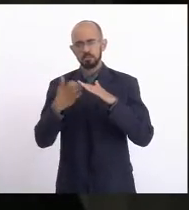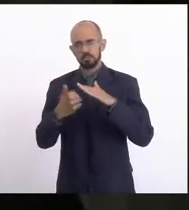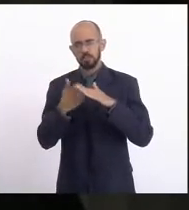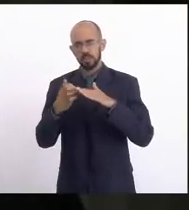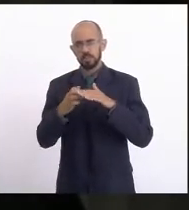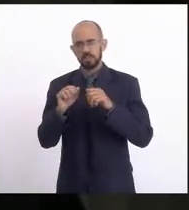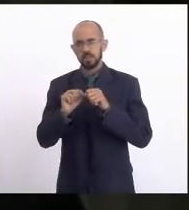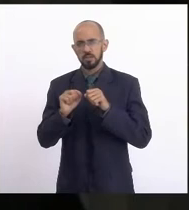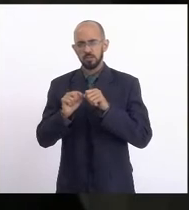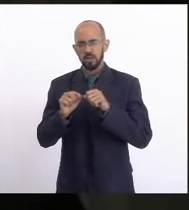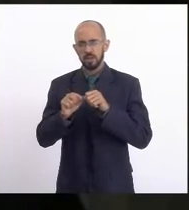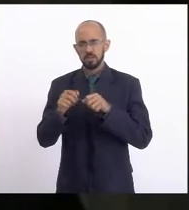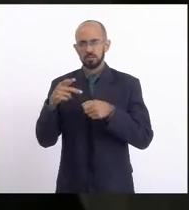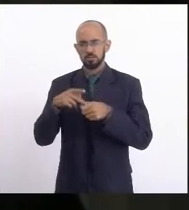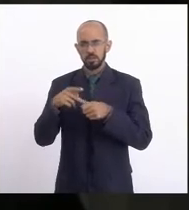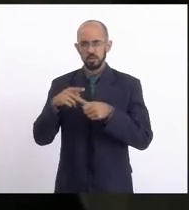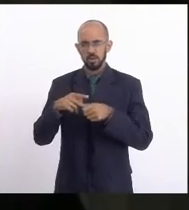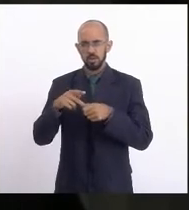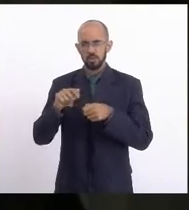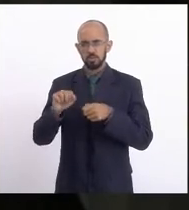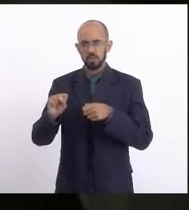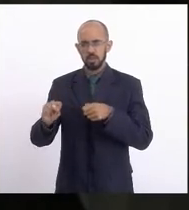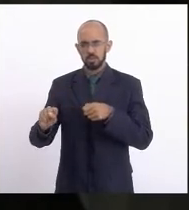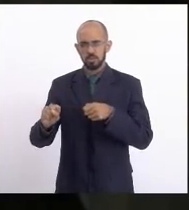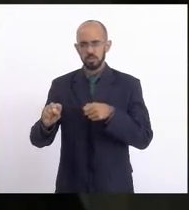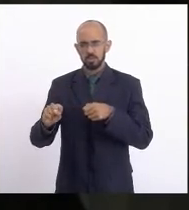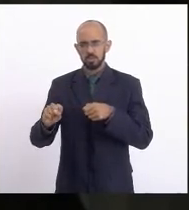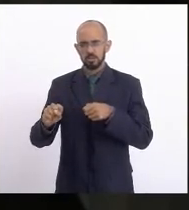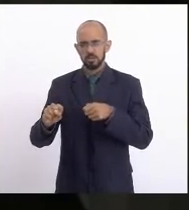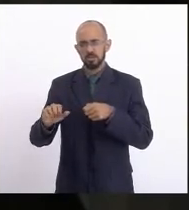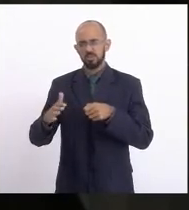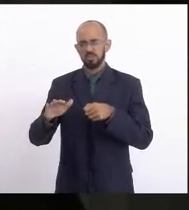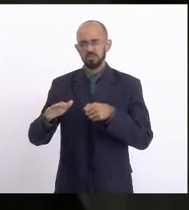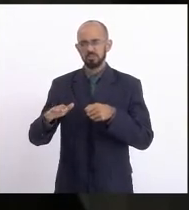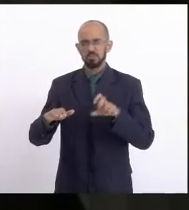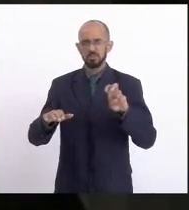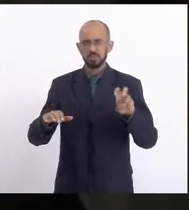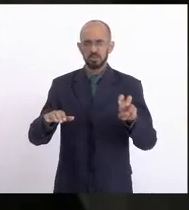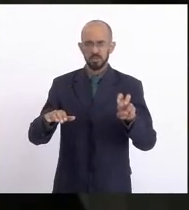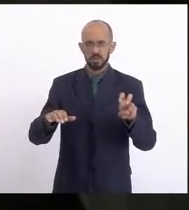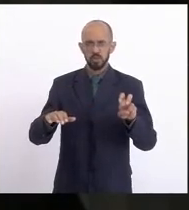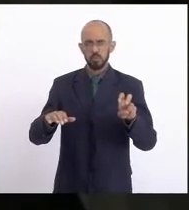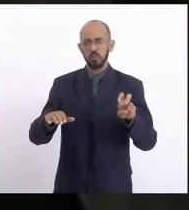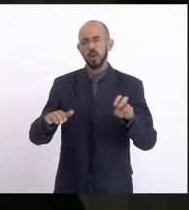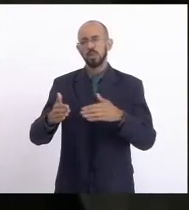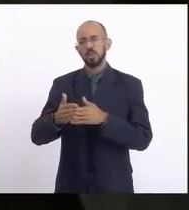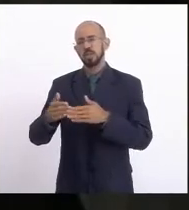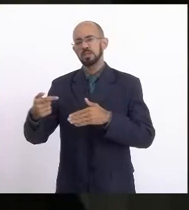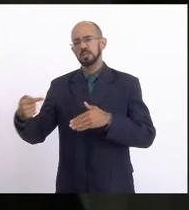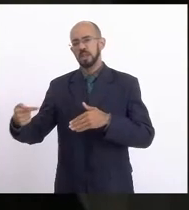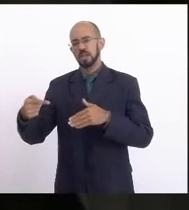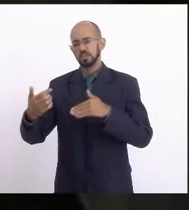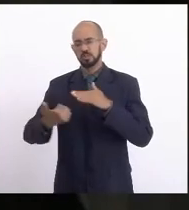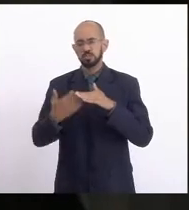produzem petróleo e gás, que oscilam entre 5 e 7 empresas.